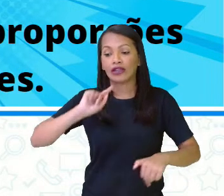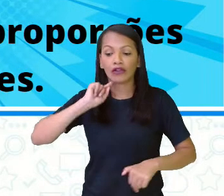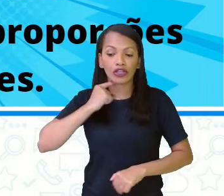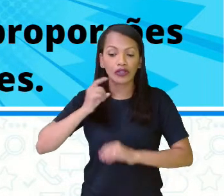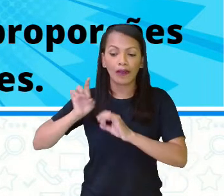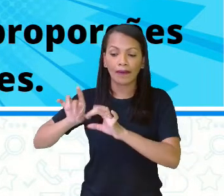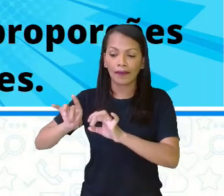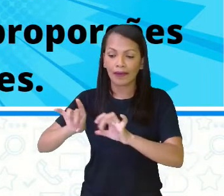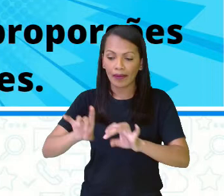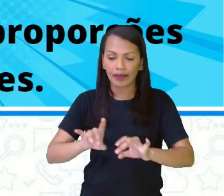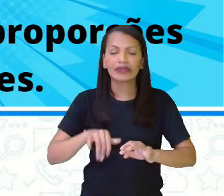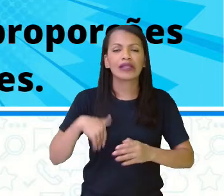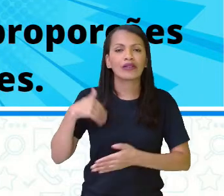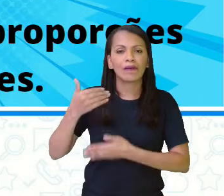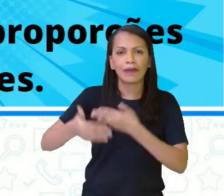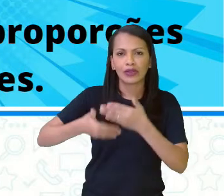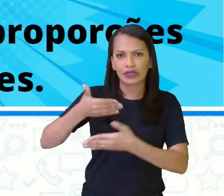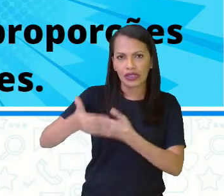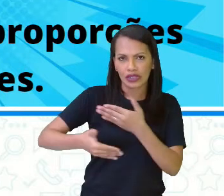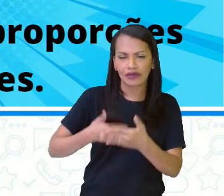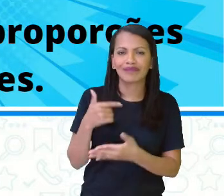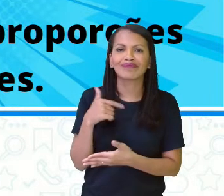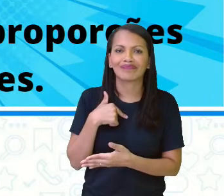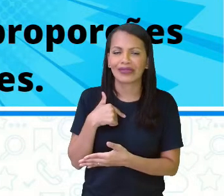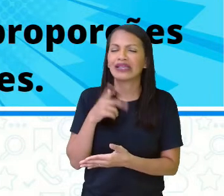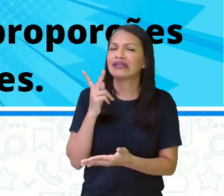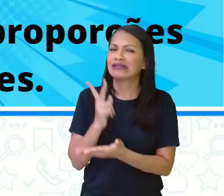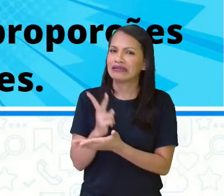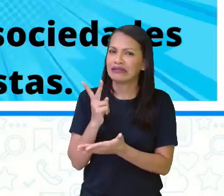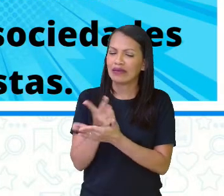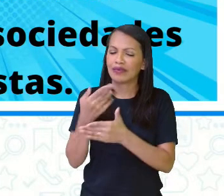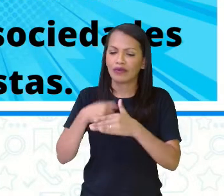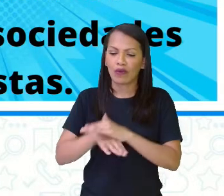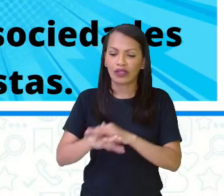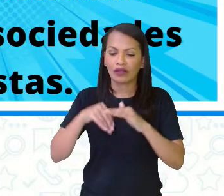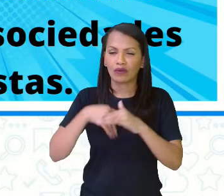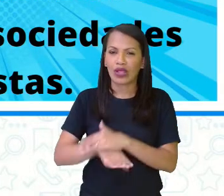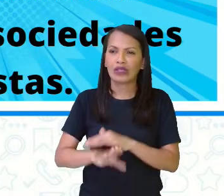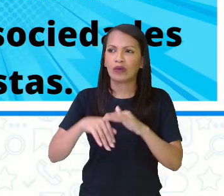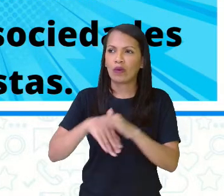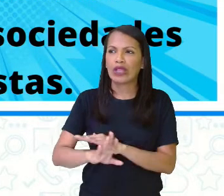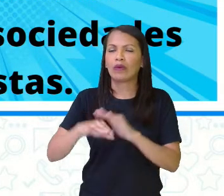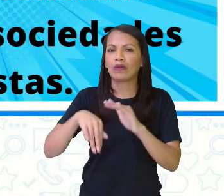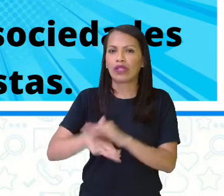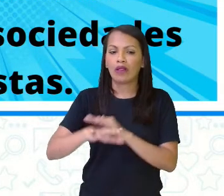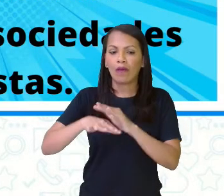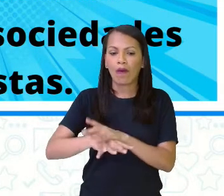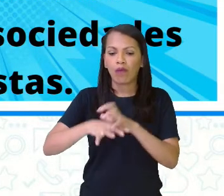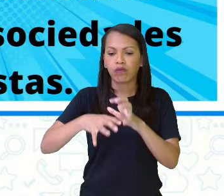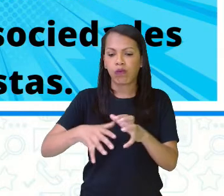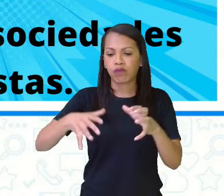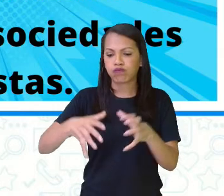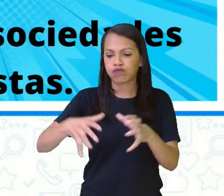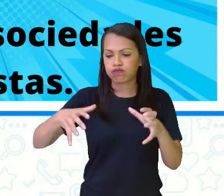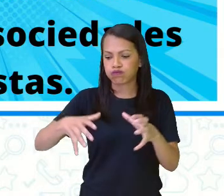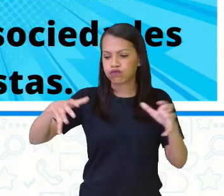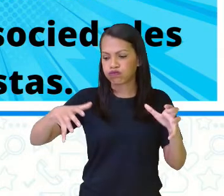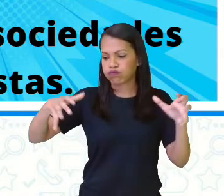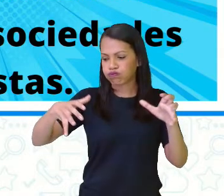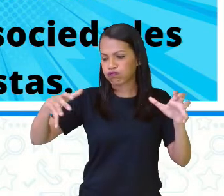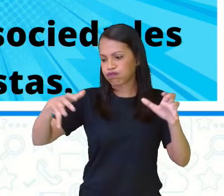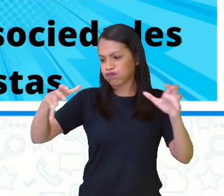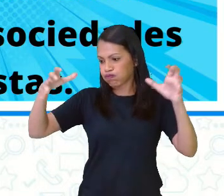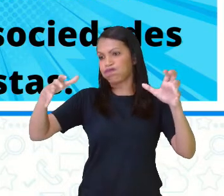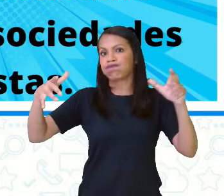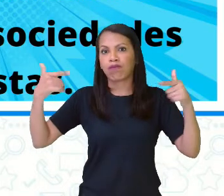são processados, ou seja, o excedente vai sendo armazenado em proporções alarmantes. O problema cresce